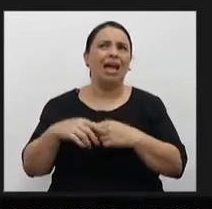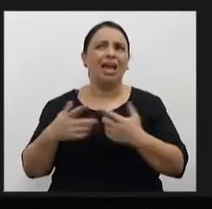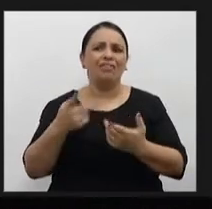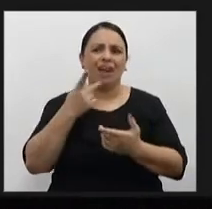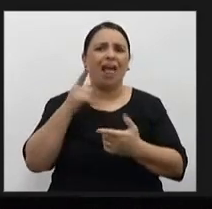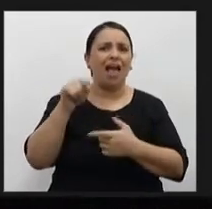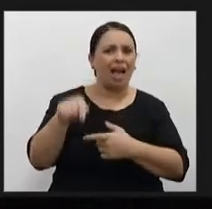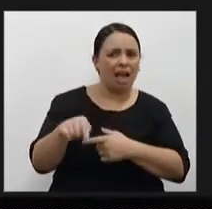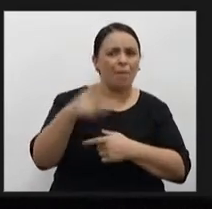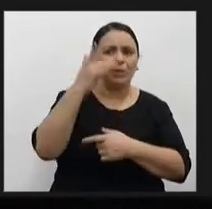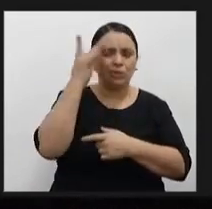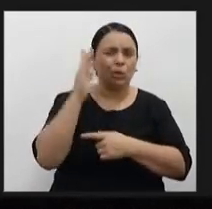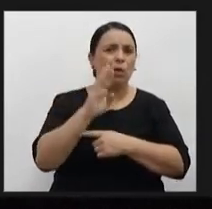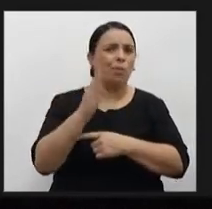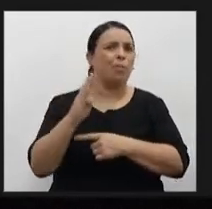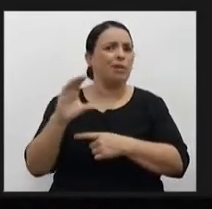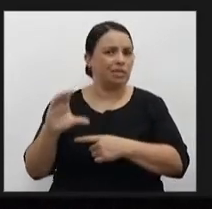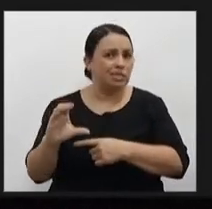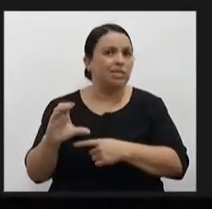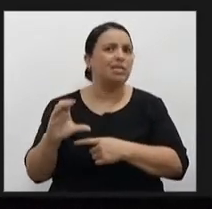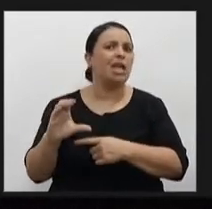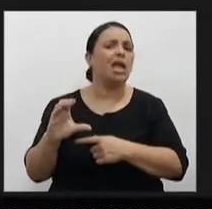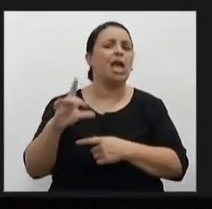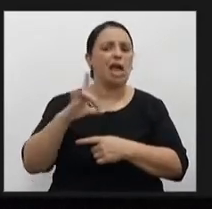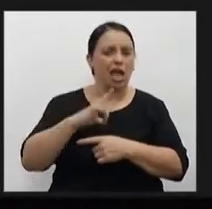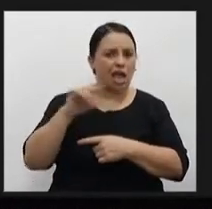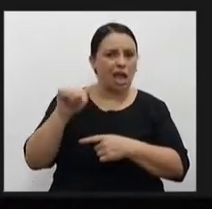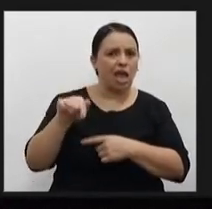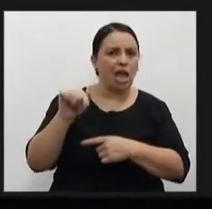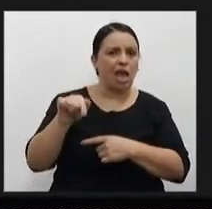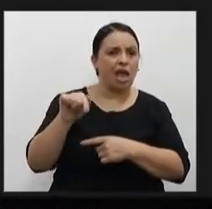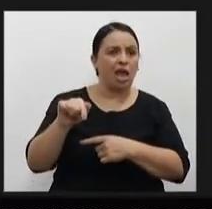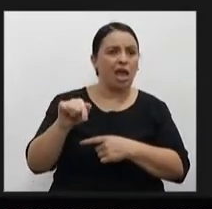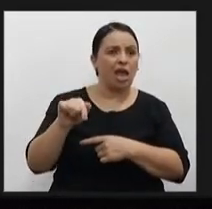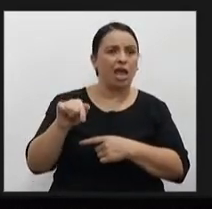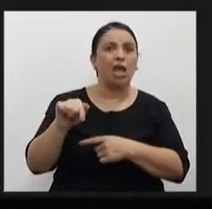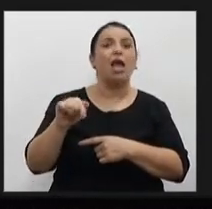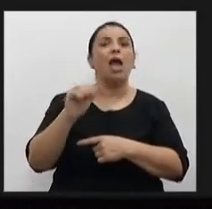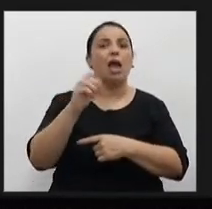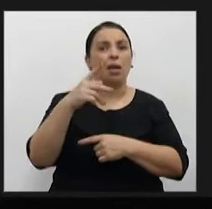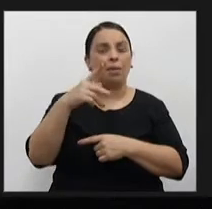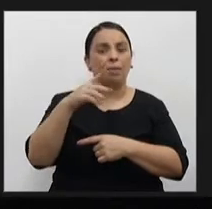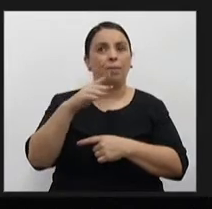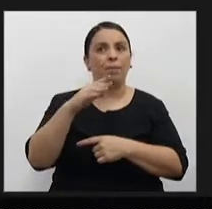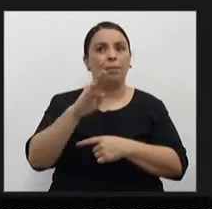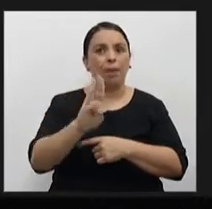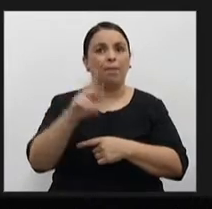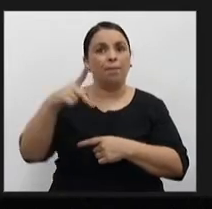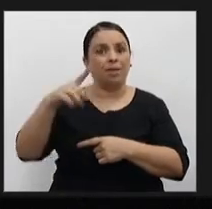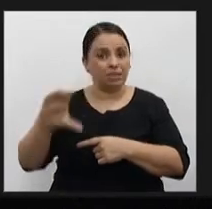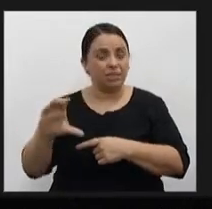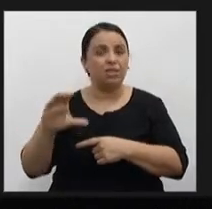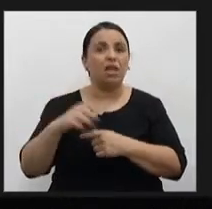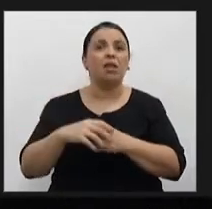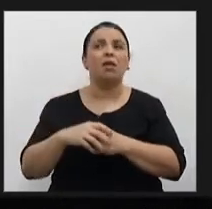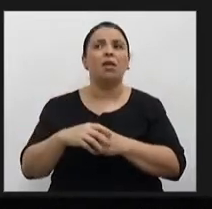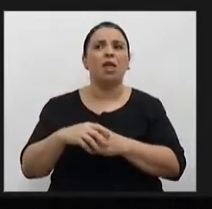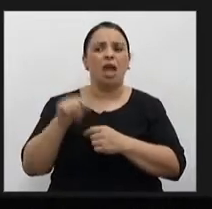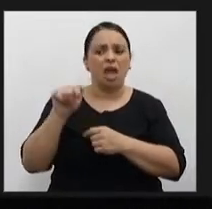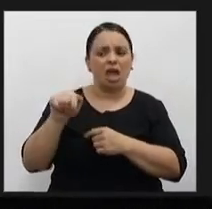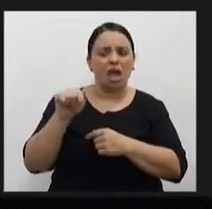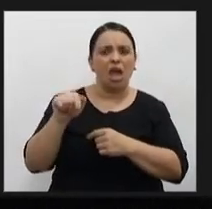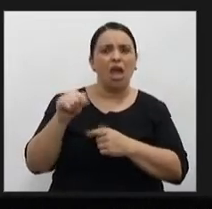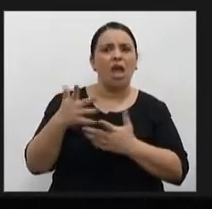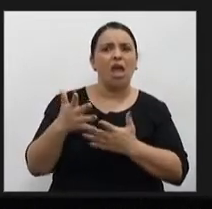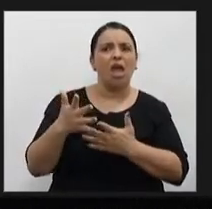que eles não tenham o direito de receber, de ser vacinado, mas essa avaliação ela vem